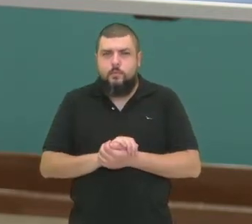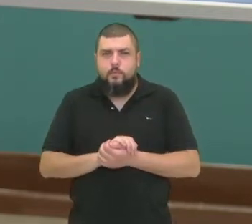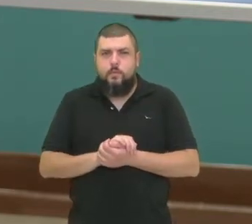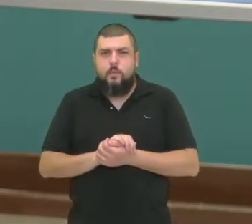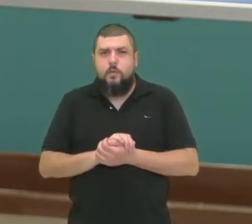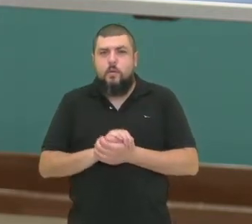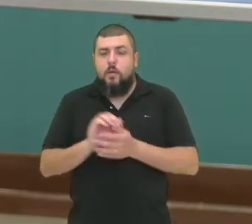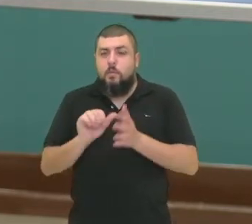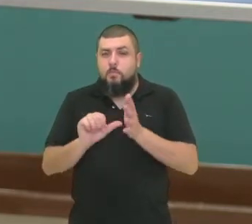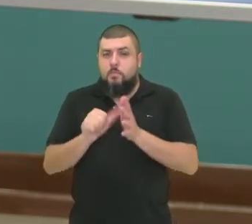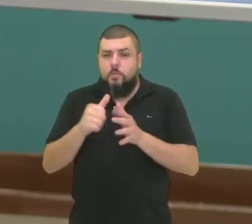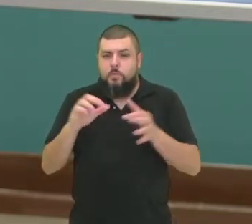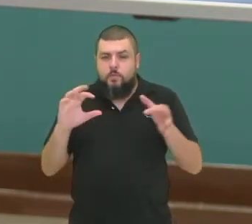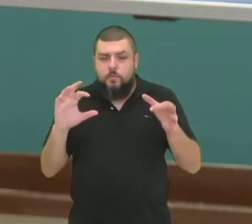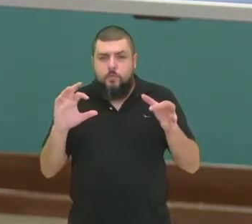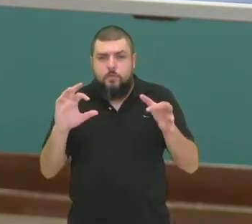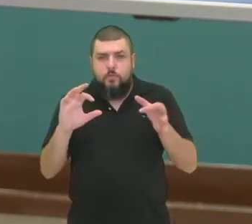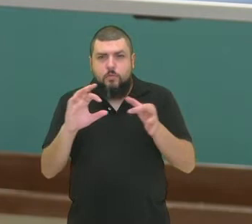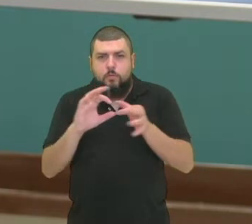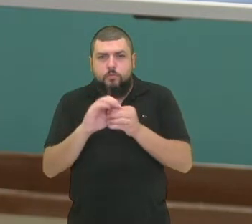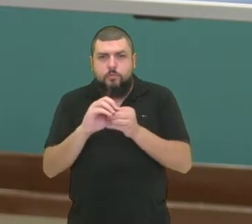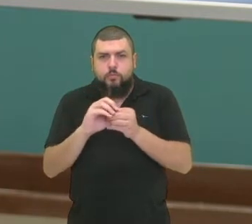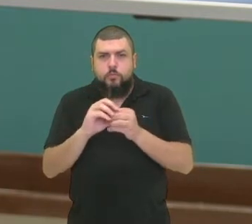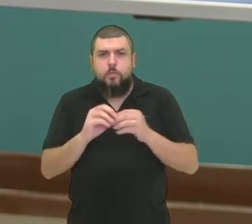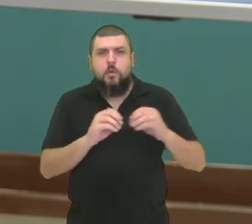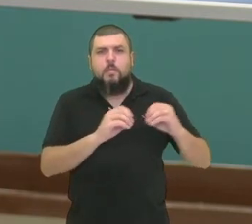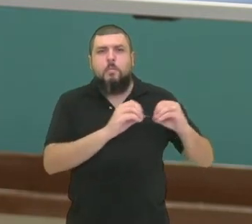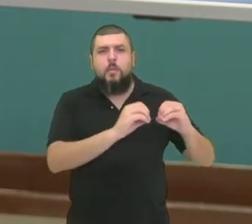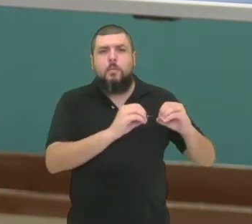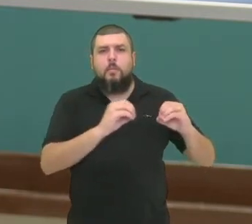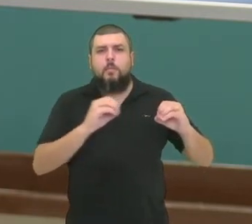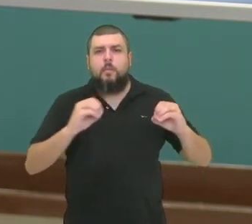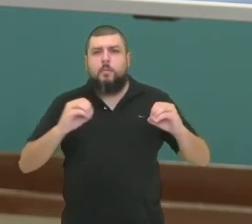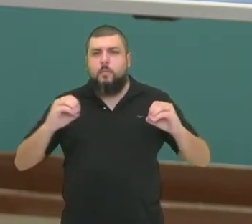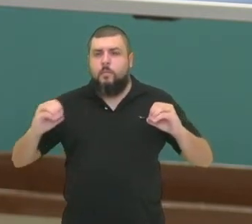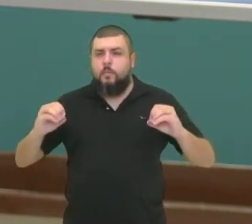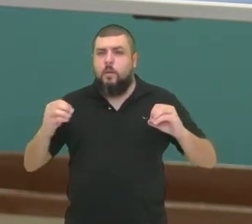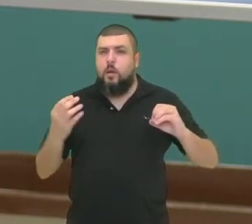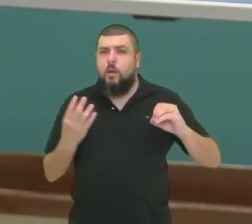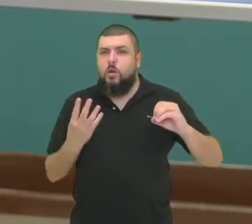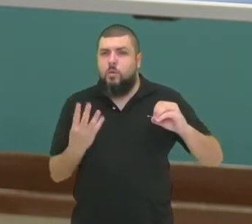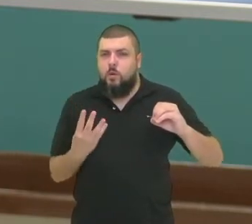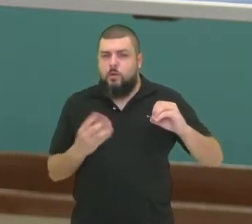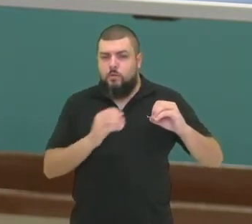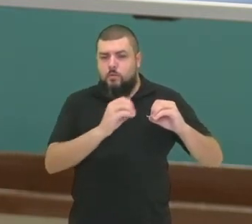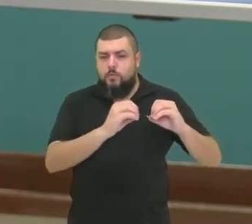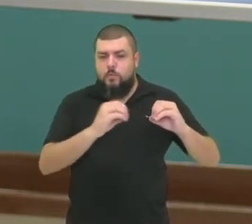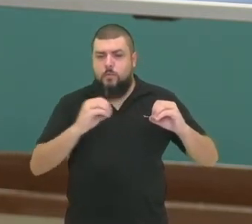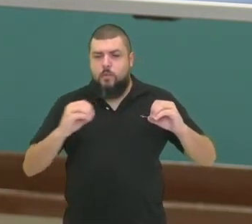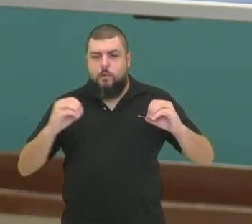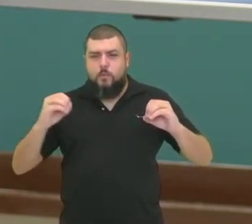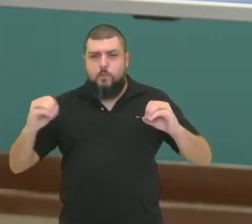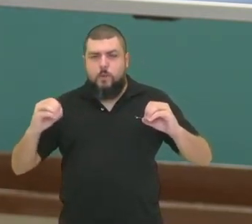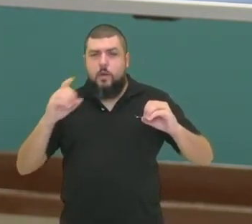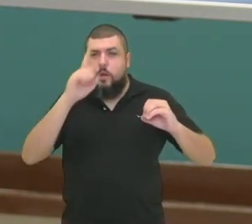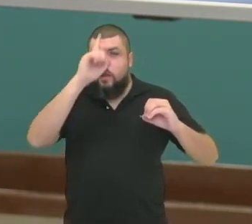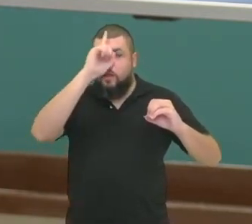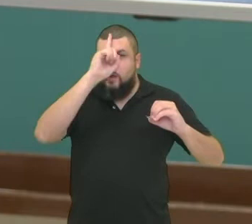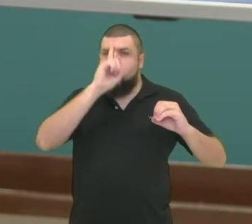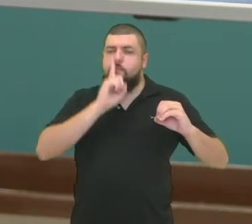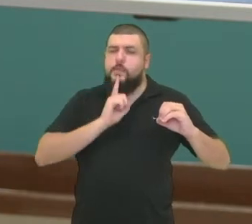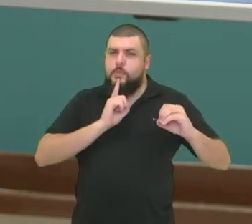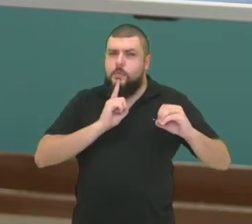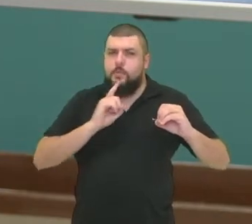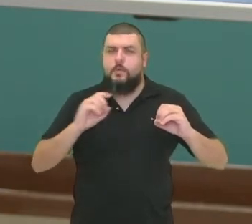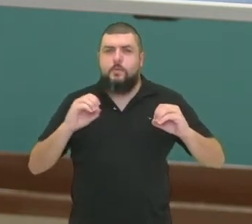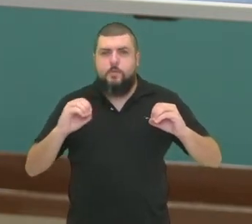cruzamento, saiu então 4 indivíduos amarelos, que a gente chamou no slide anterior